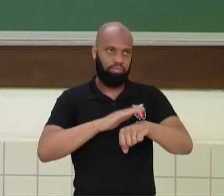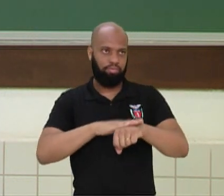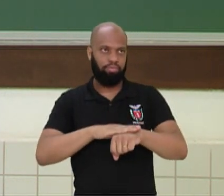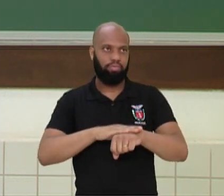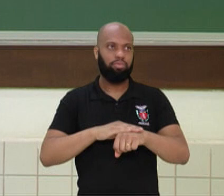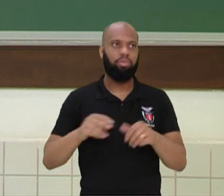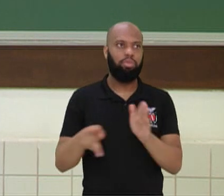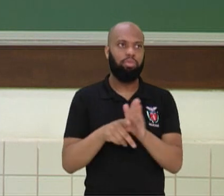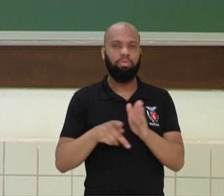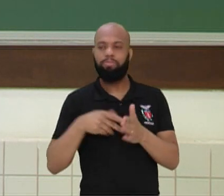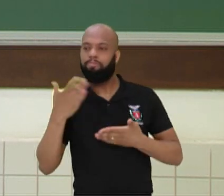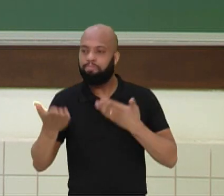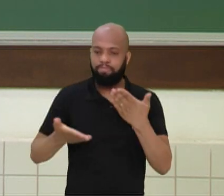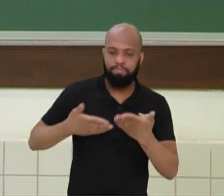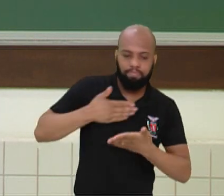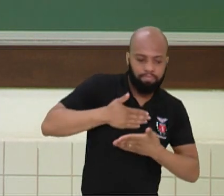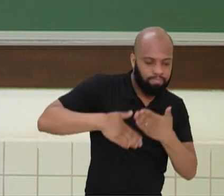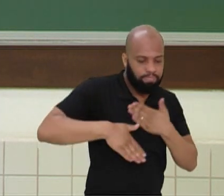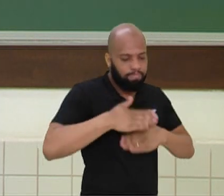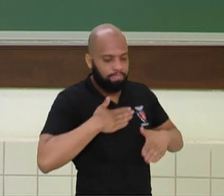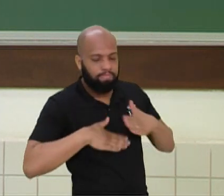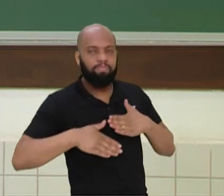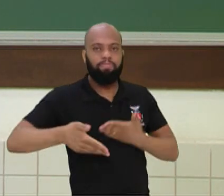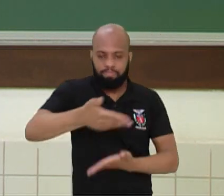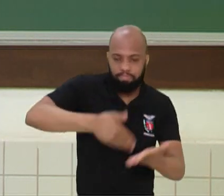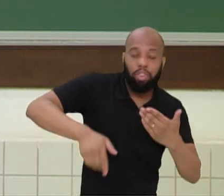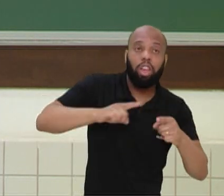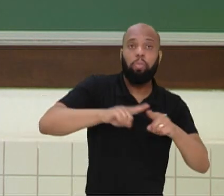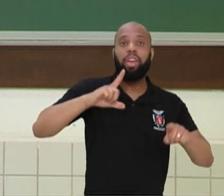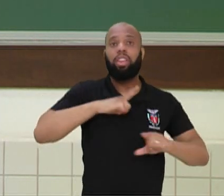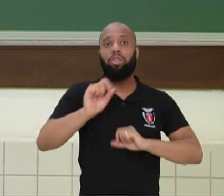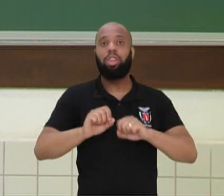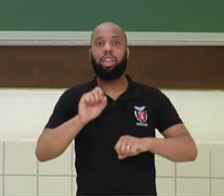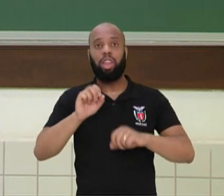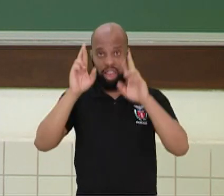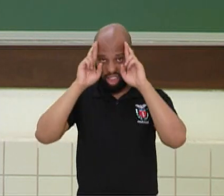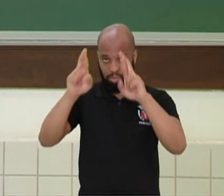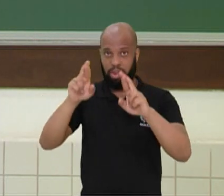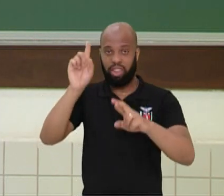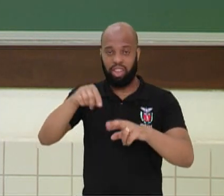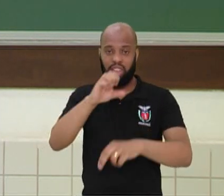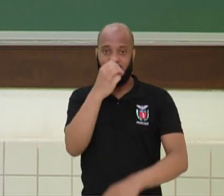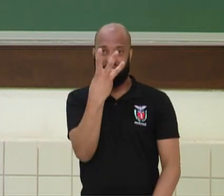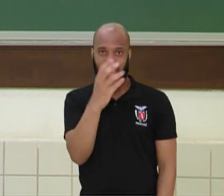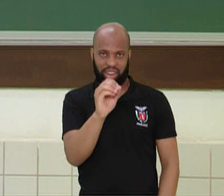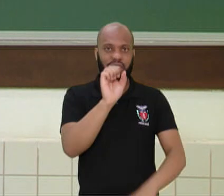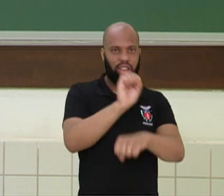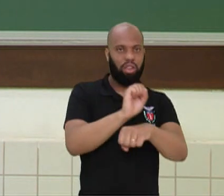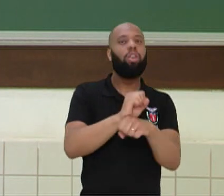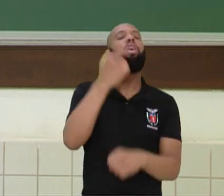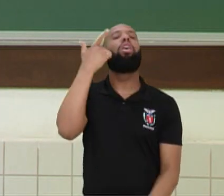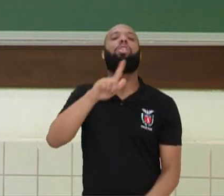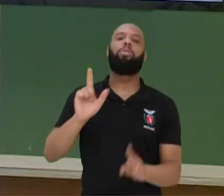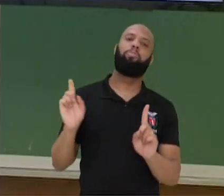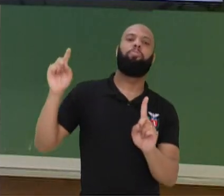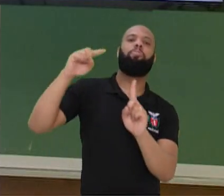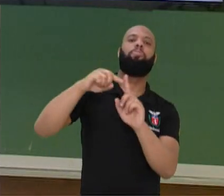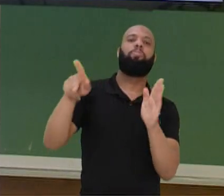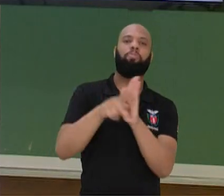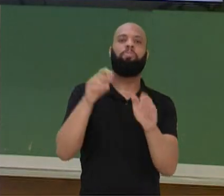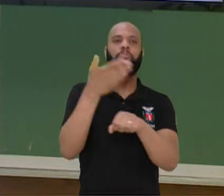de descontração também. Porém, esse tempo de descanso deve ser sempre respeitado para que você alcance os objetivos com aquele